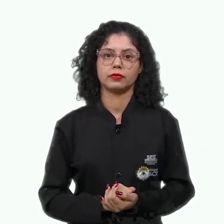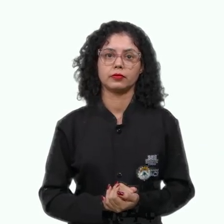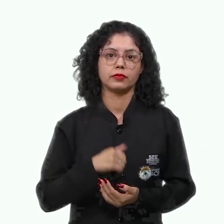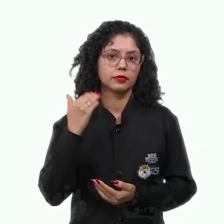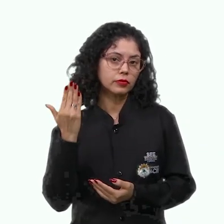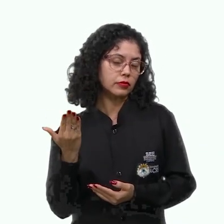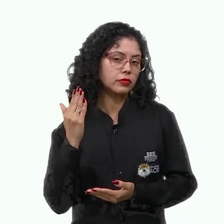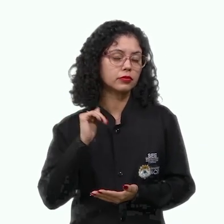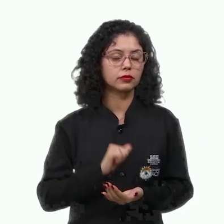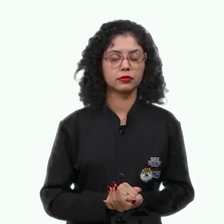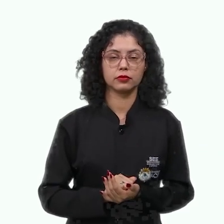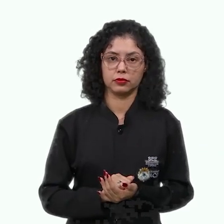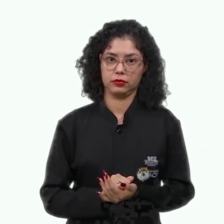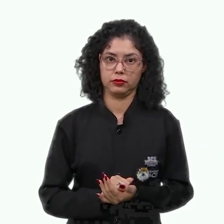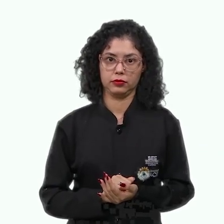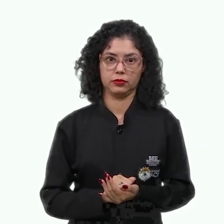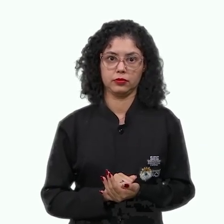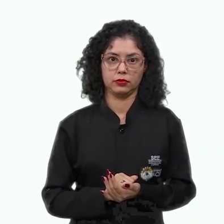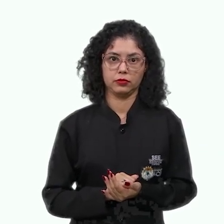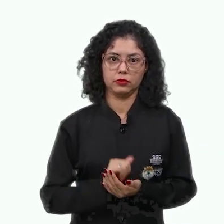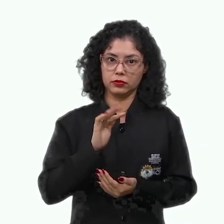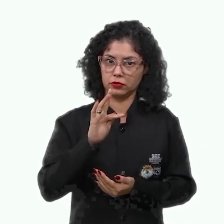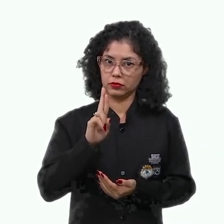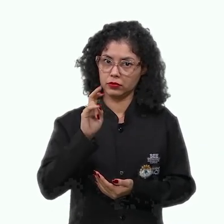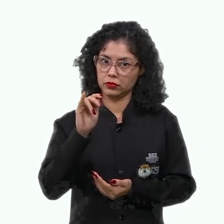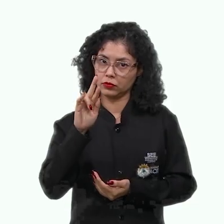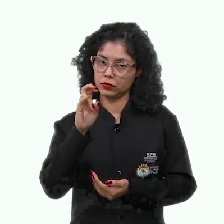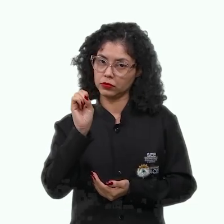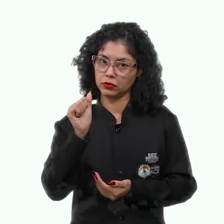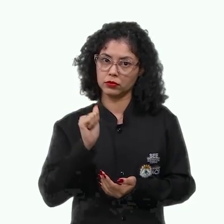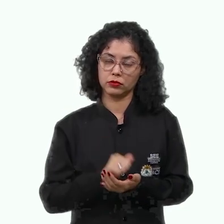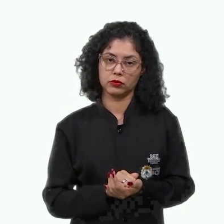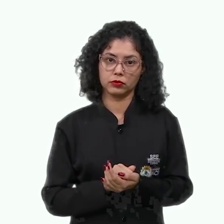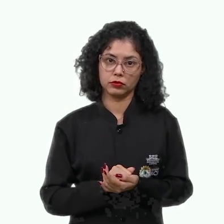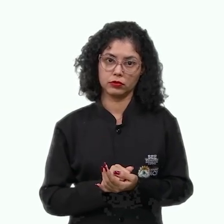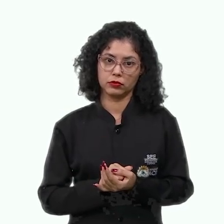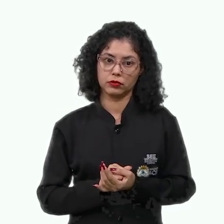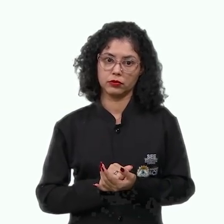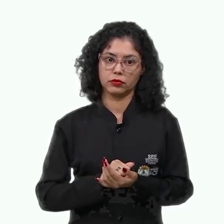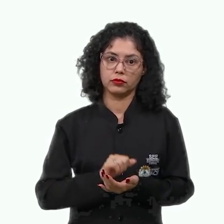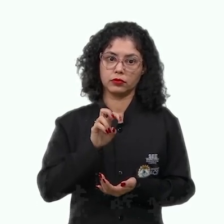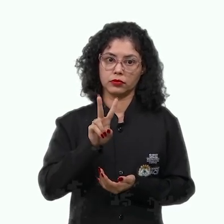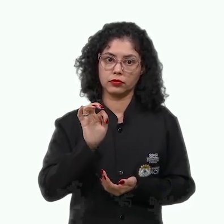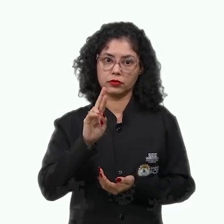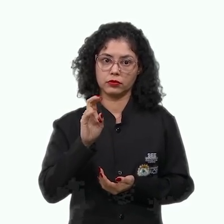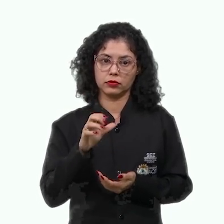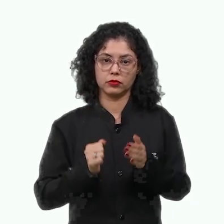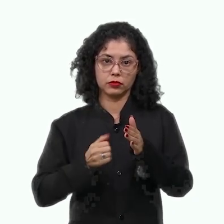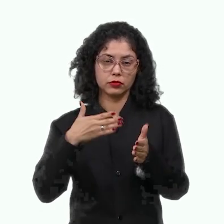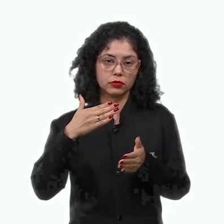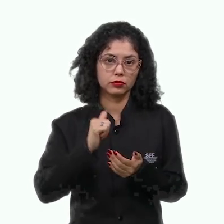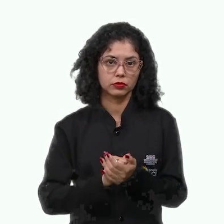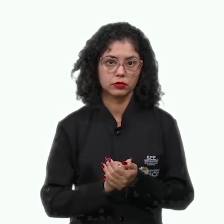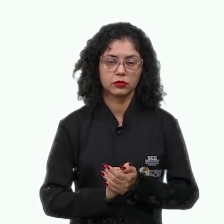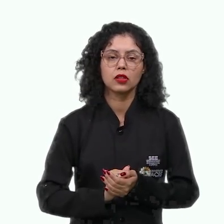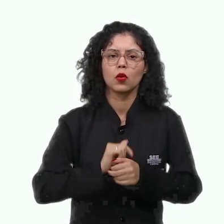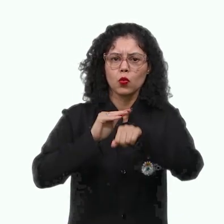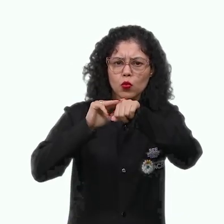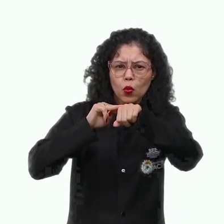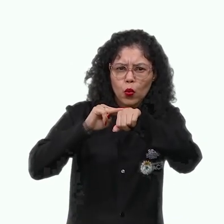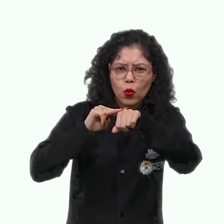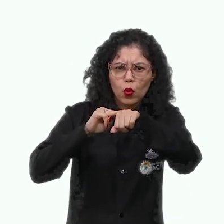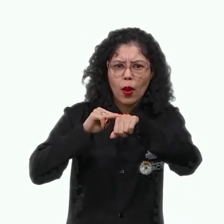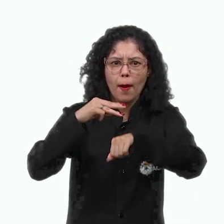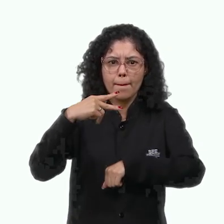Esse aqui é o fungo da B. bassiana. Ela ataca muito os percevejo marrom que fica na